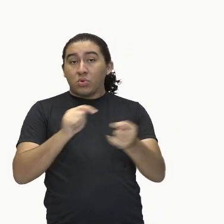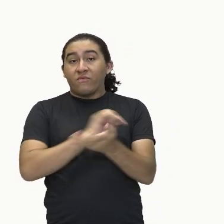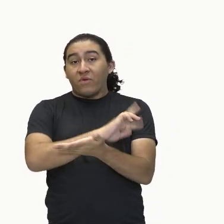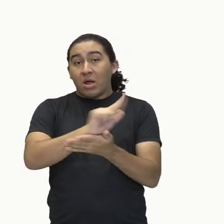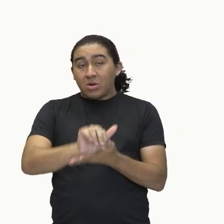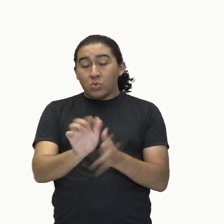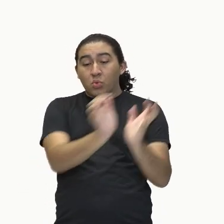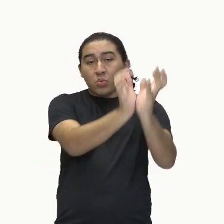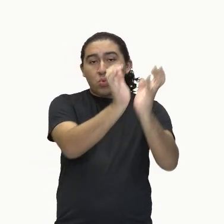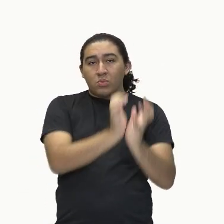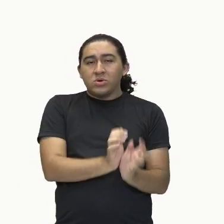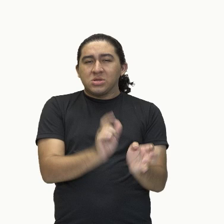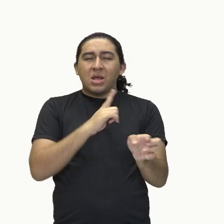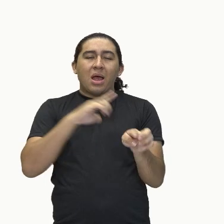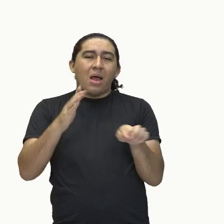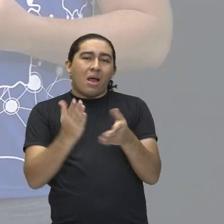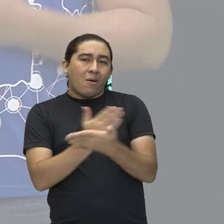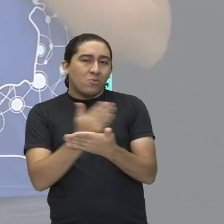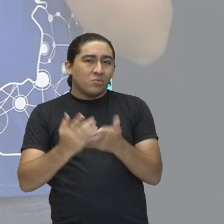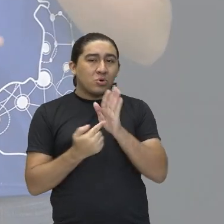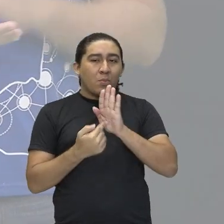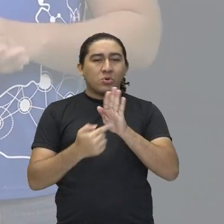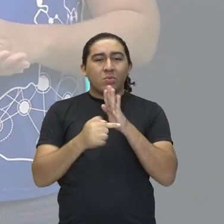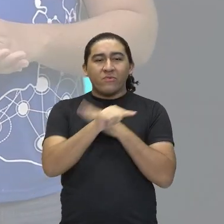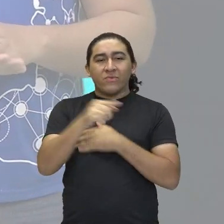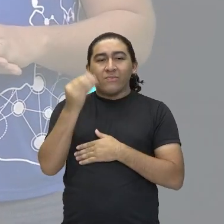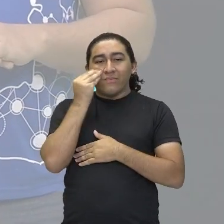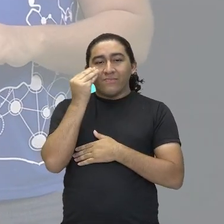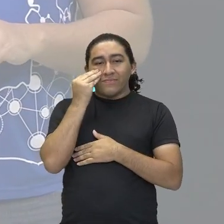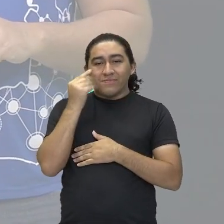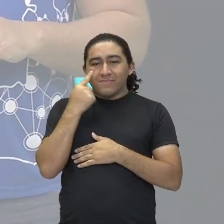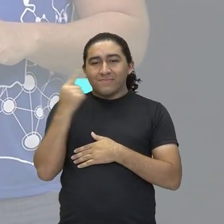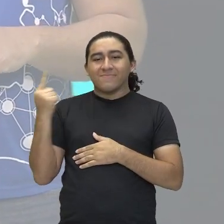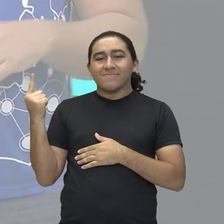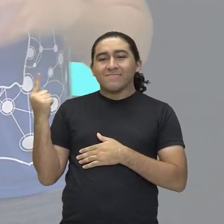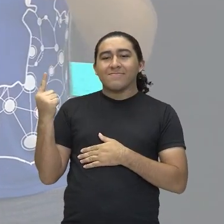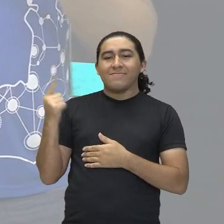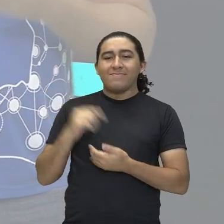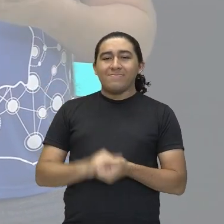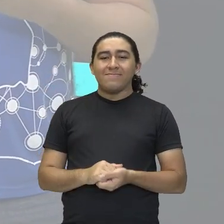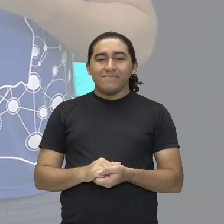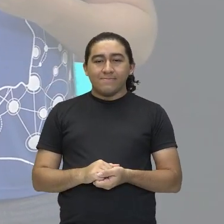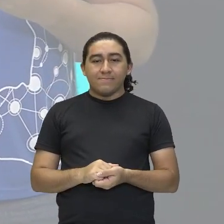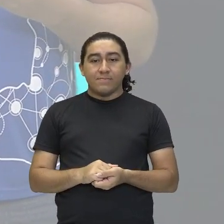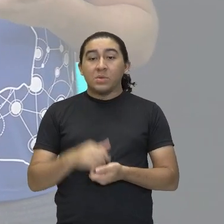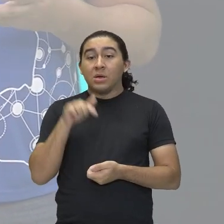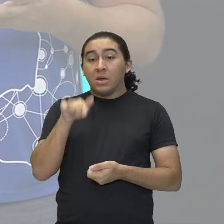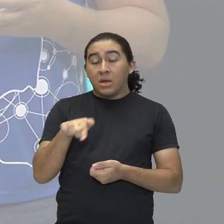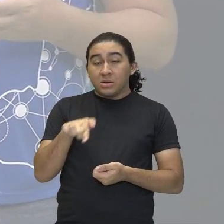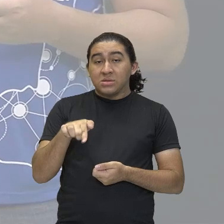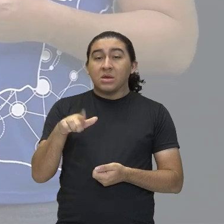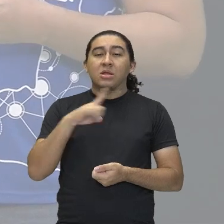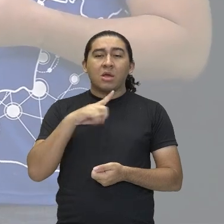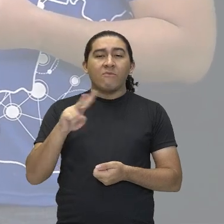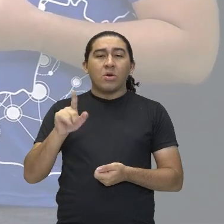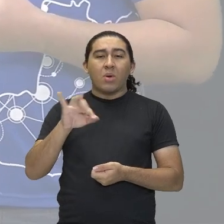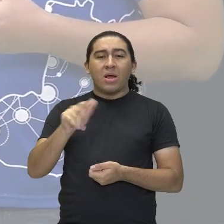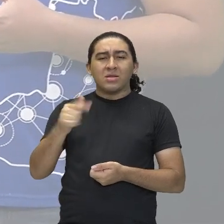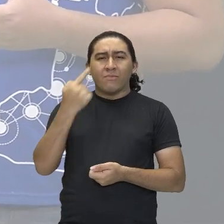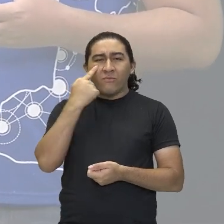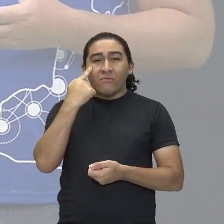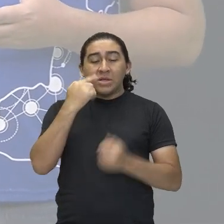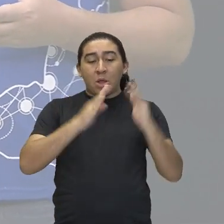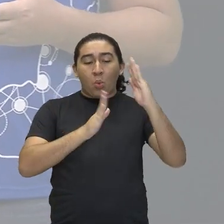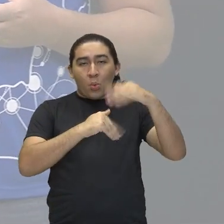algumas de destaques que eu apresento aqui para vocês. Olha só, nós tivemos nessas vanguardas culturais, olha só, o